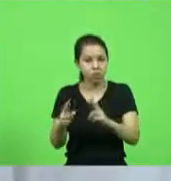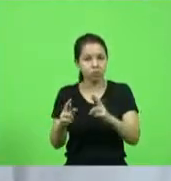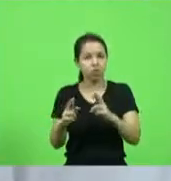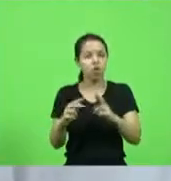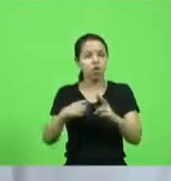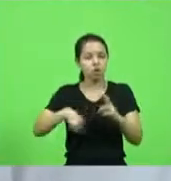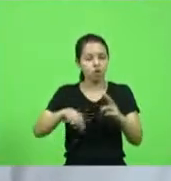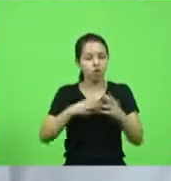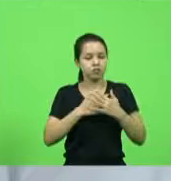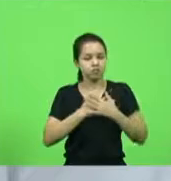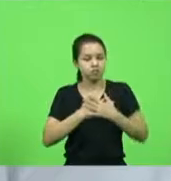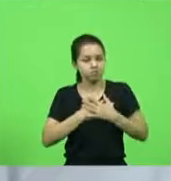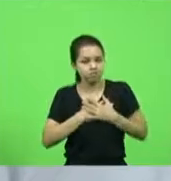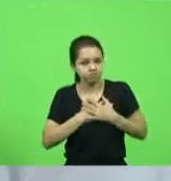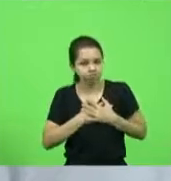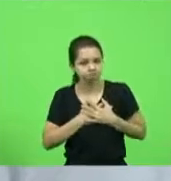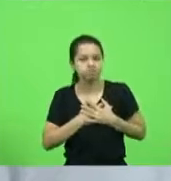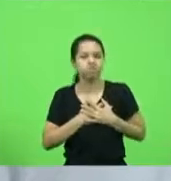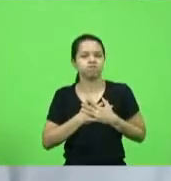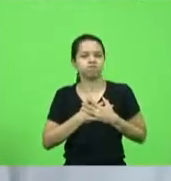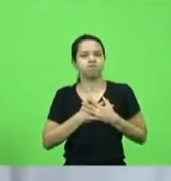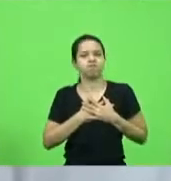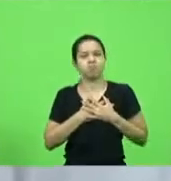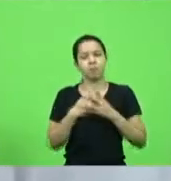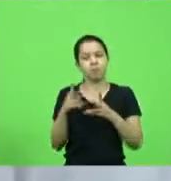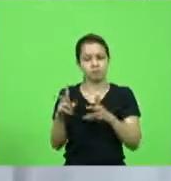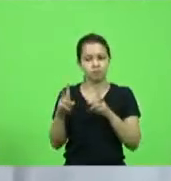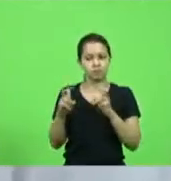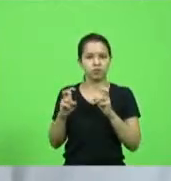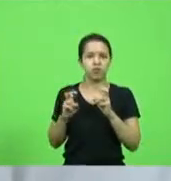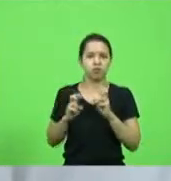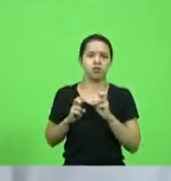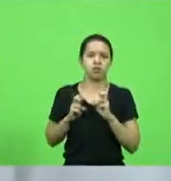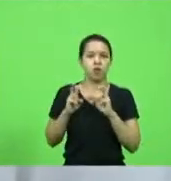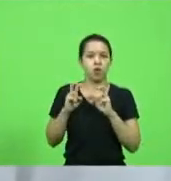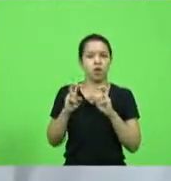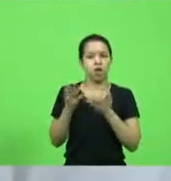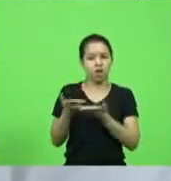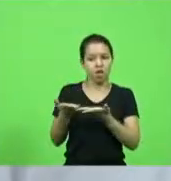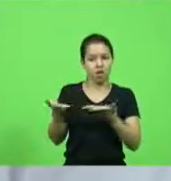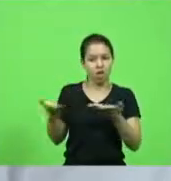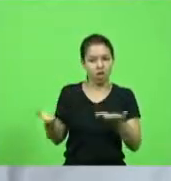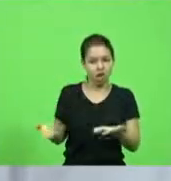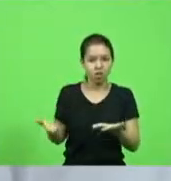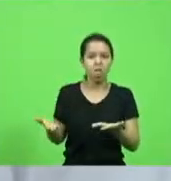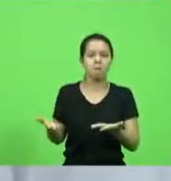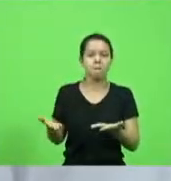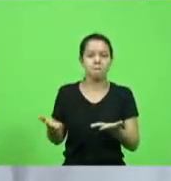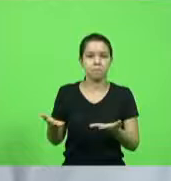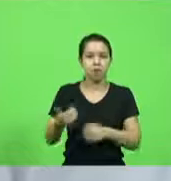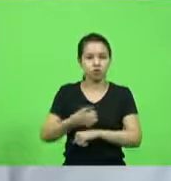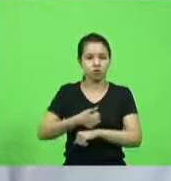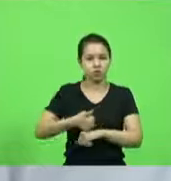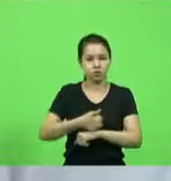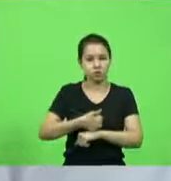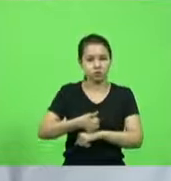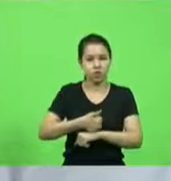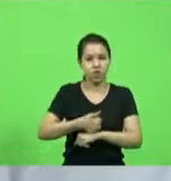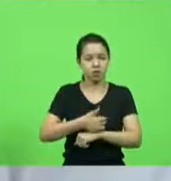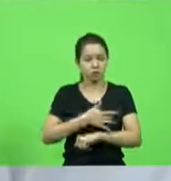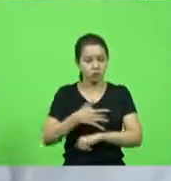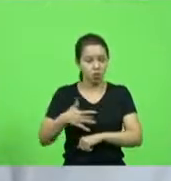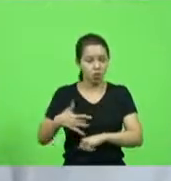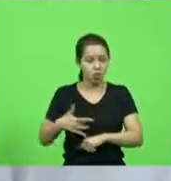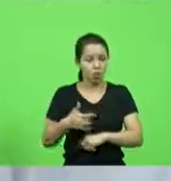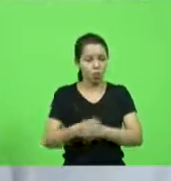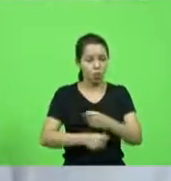grande reconhecimento pelos profissionais de saúde nesse ano difícil que foi e está sendo da